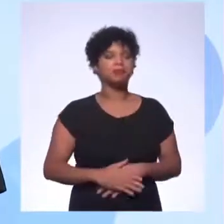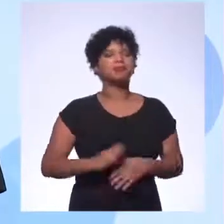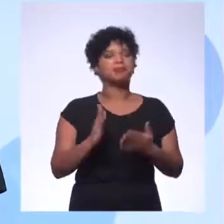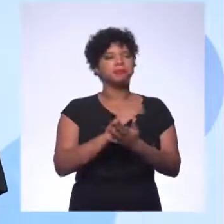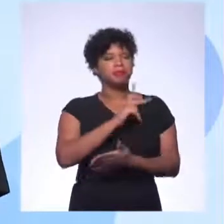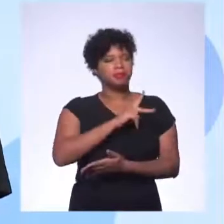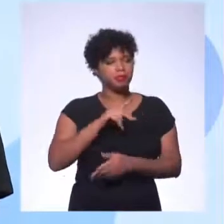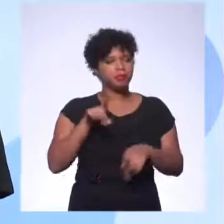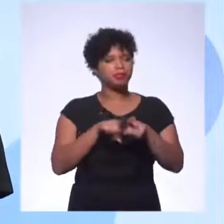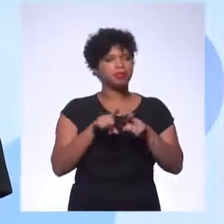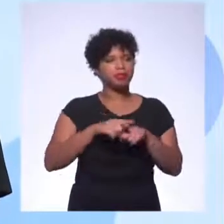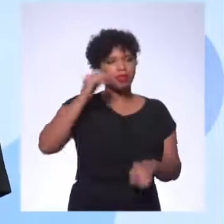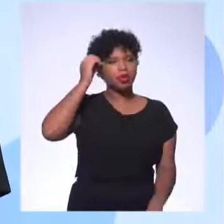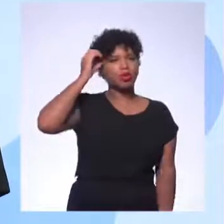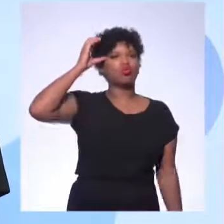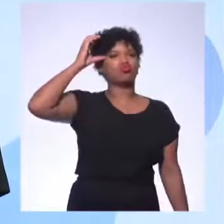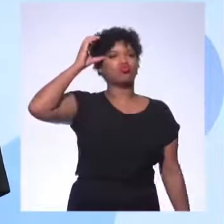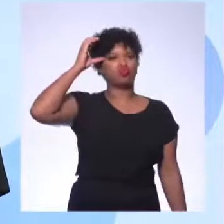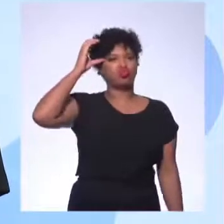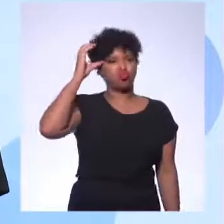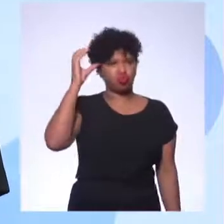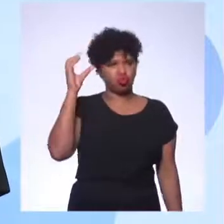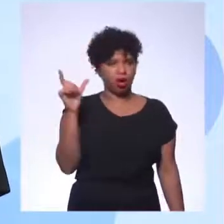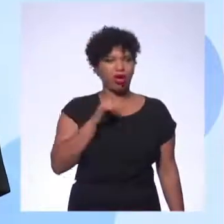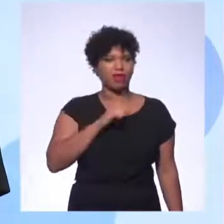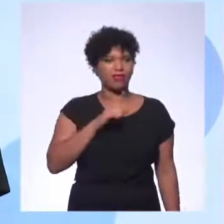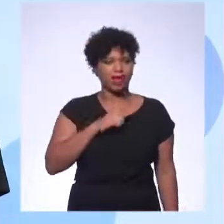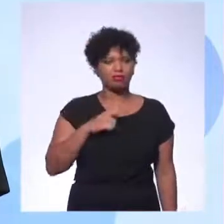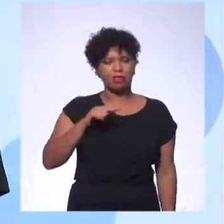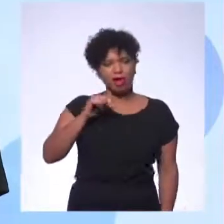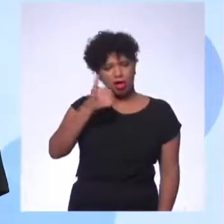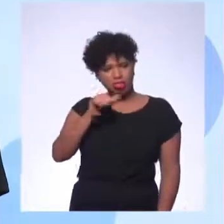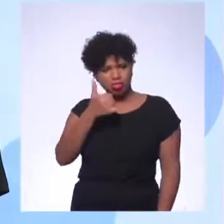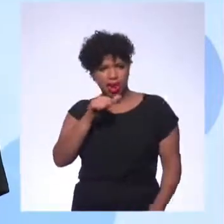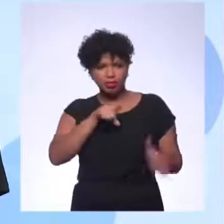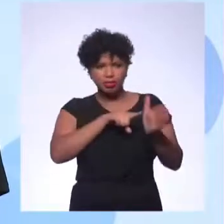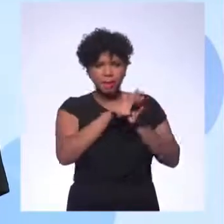aqui conhecimento sobre o tema, analisar é preciso,